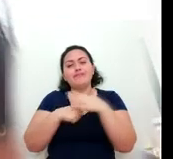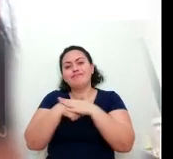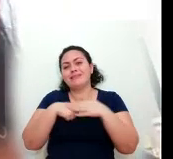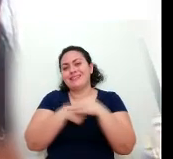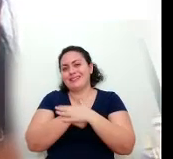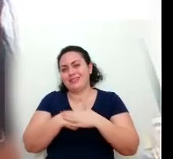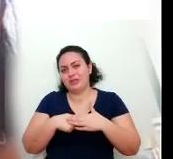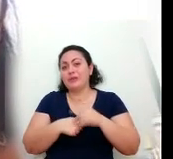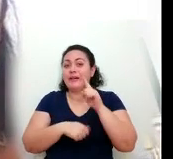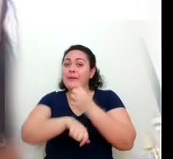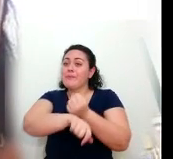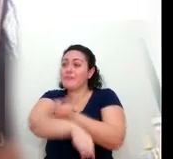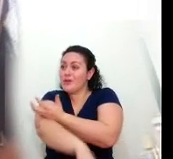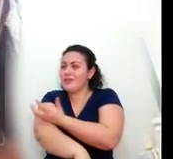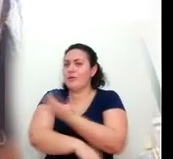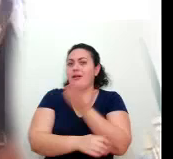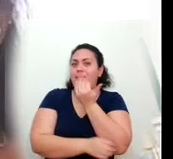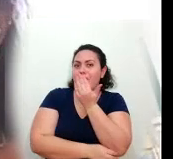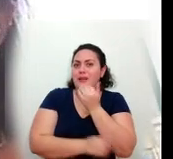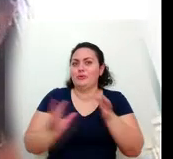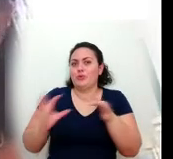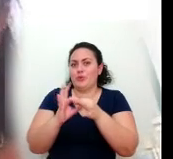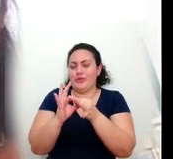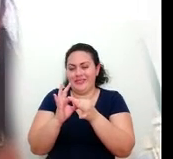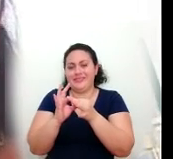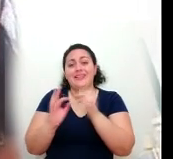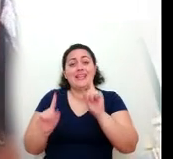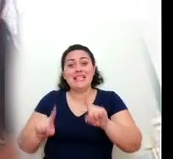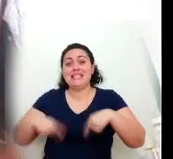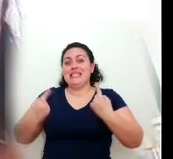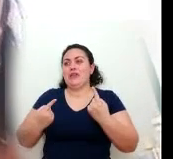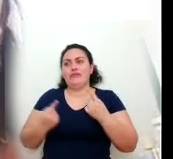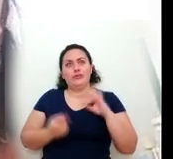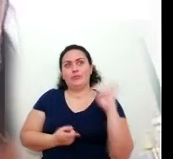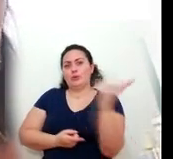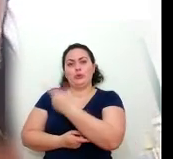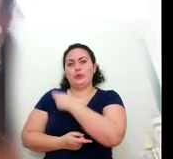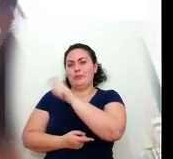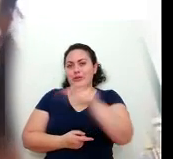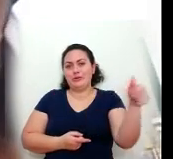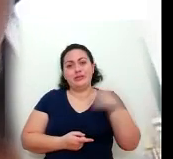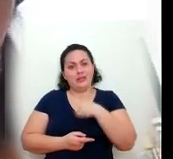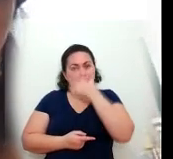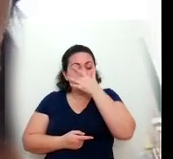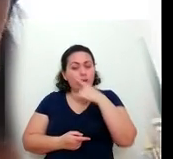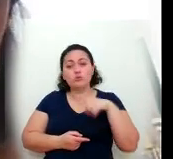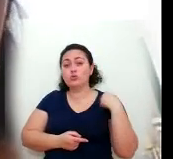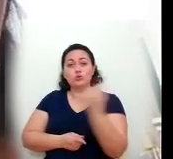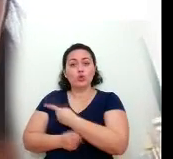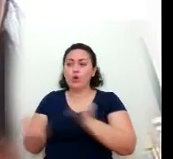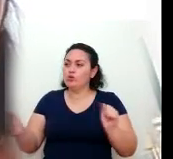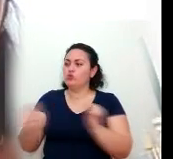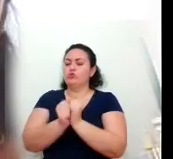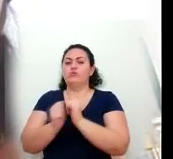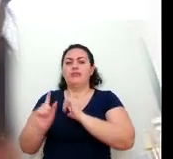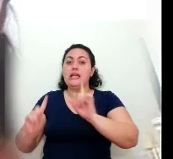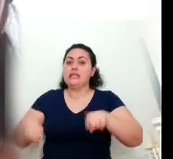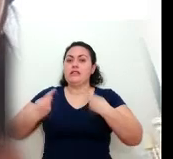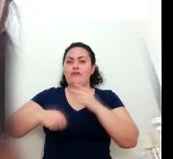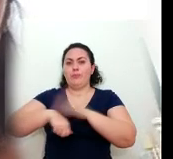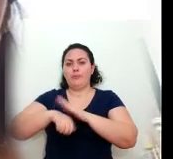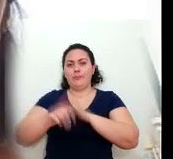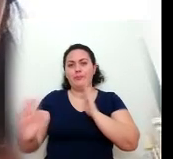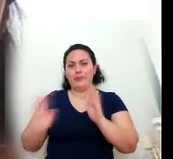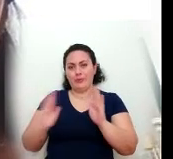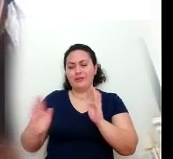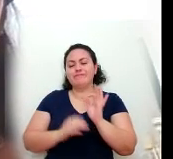sobre esse tema, né? Que é tão querido, né? Que são emoções e alimentação. Né? E é desafiador para todo mundo, né? Exatamente. Eu acho que estamos todos